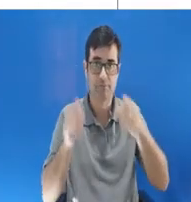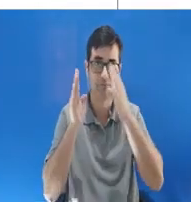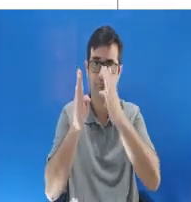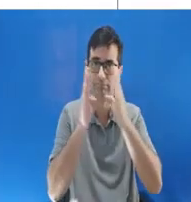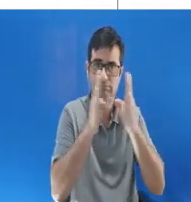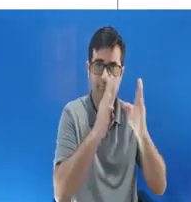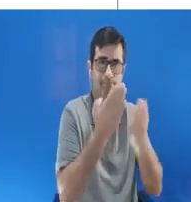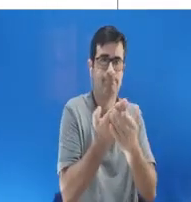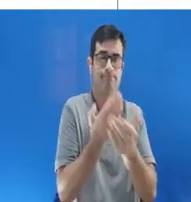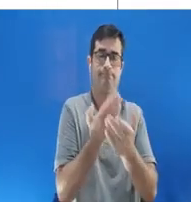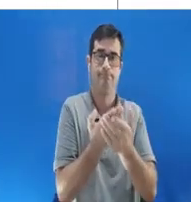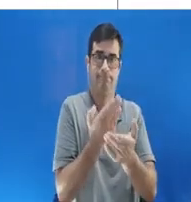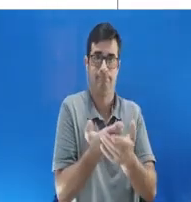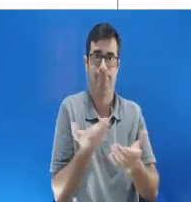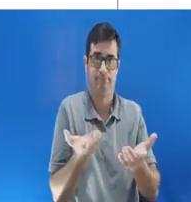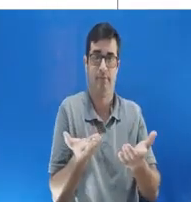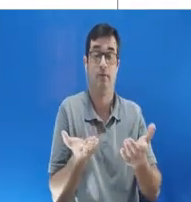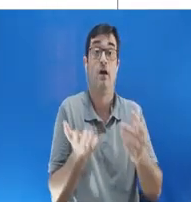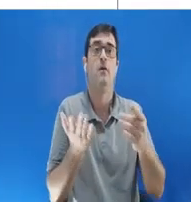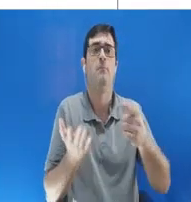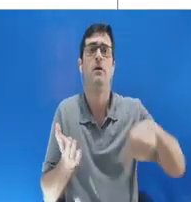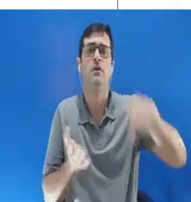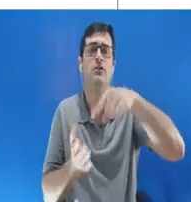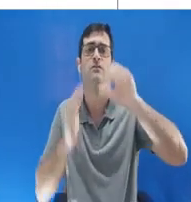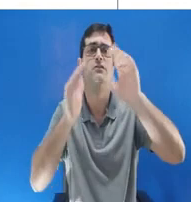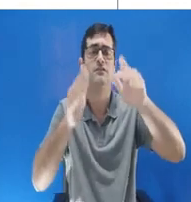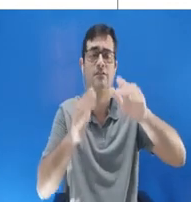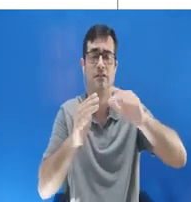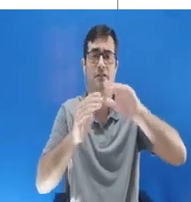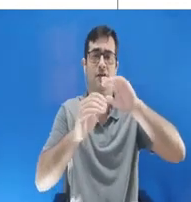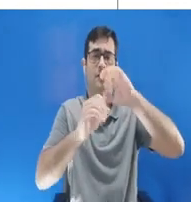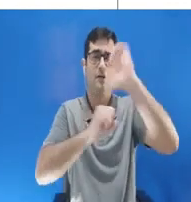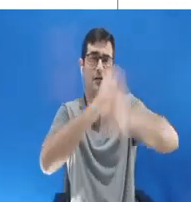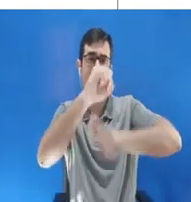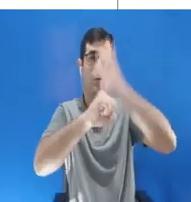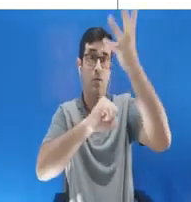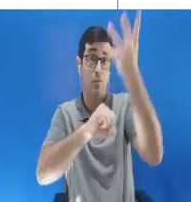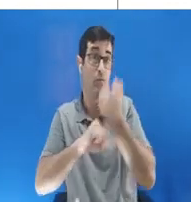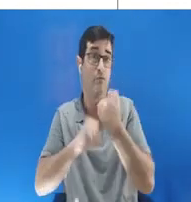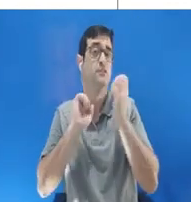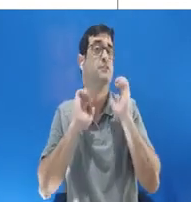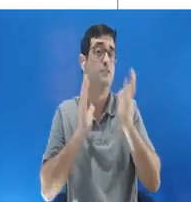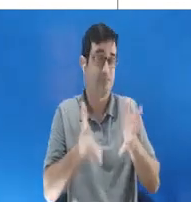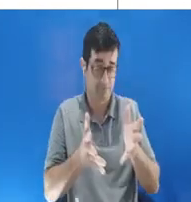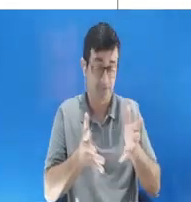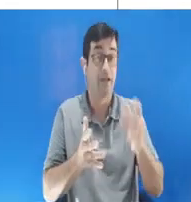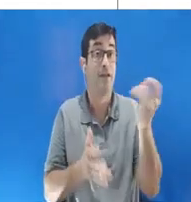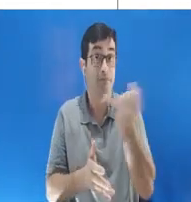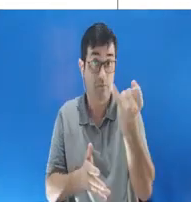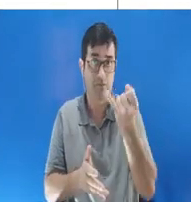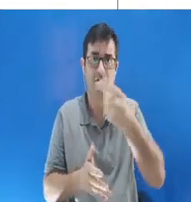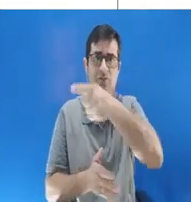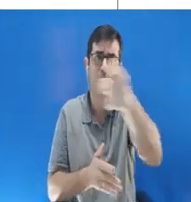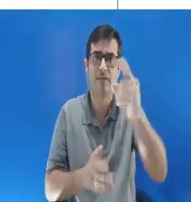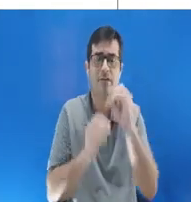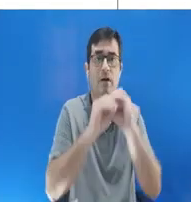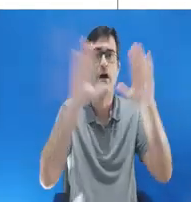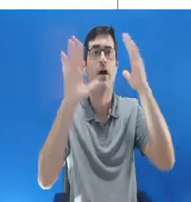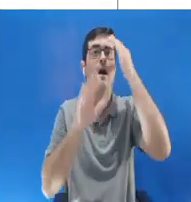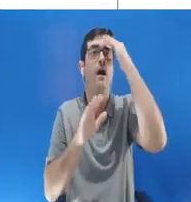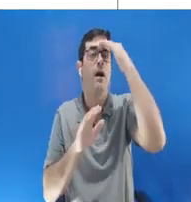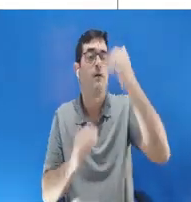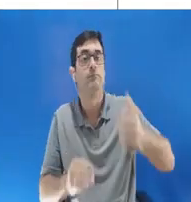propriamente ditas. A gente já viu então o que era carga nuclear efetiva e isso vai ser muito importante para que a gente possa